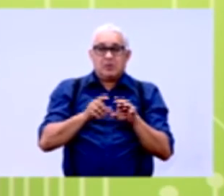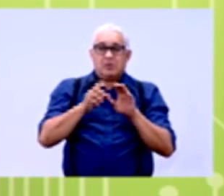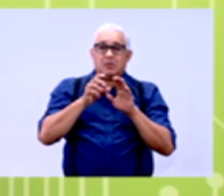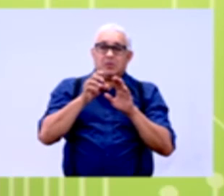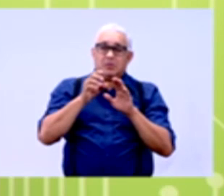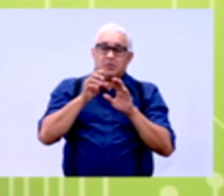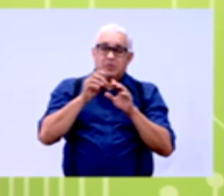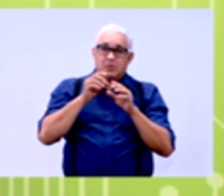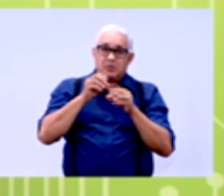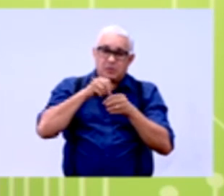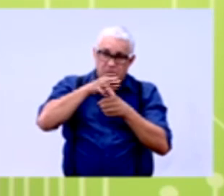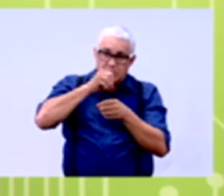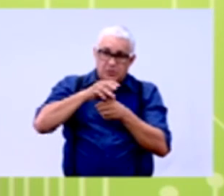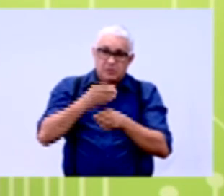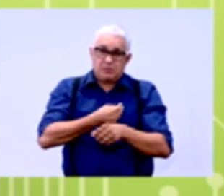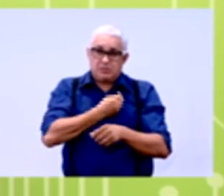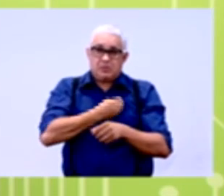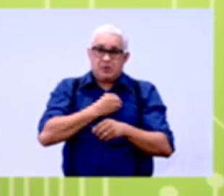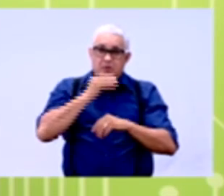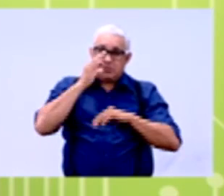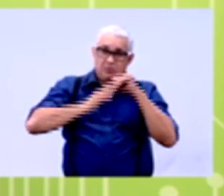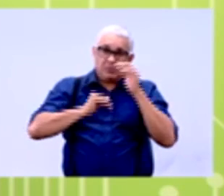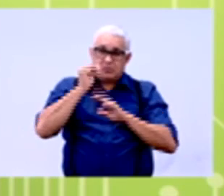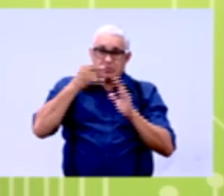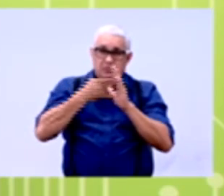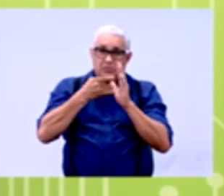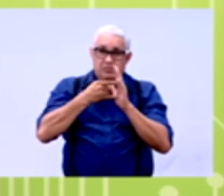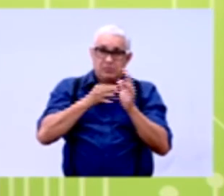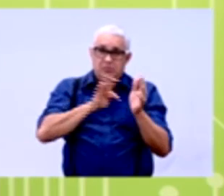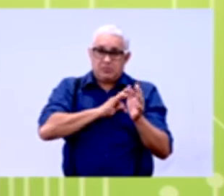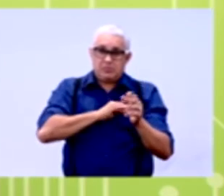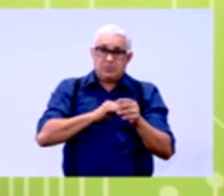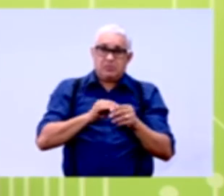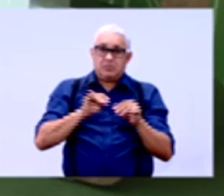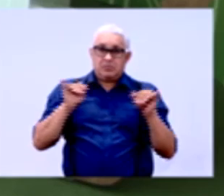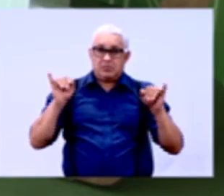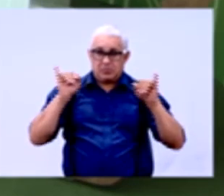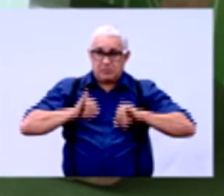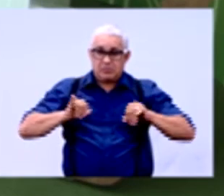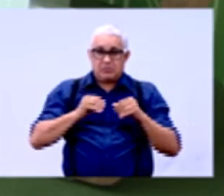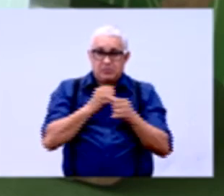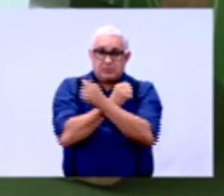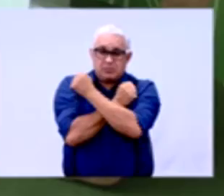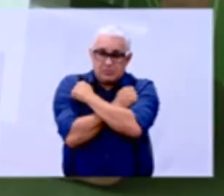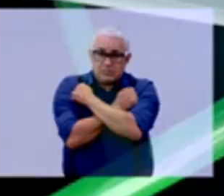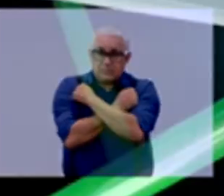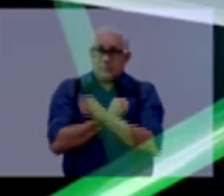vida prática como desenvolvedor, como técnicos de informática. Um abraço.